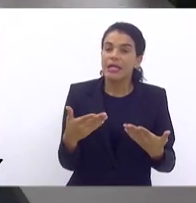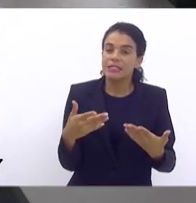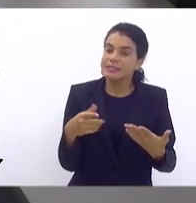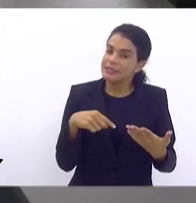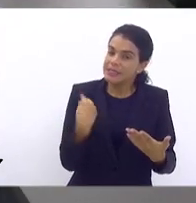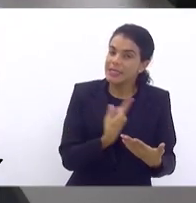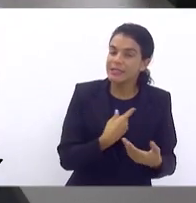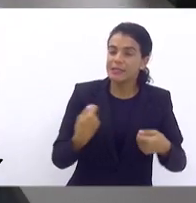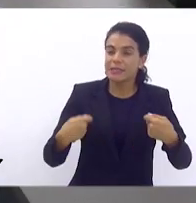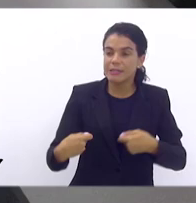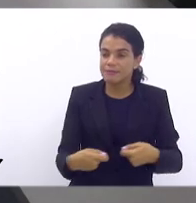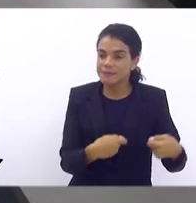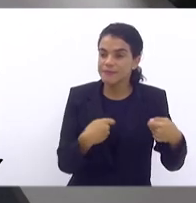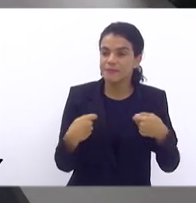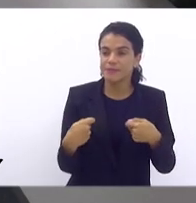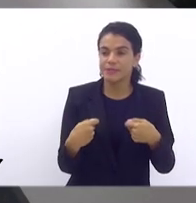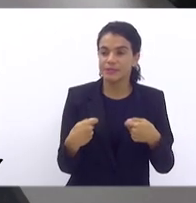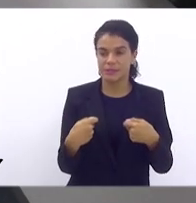vai